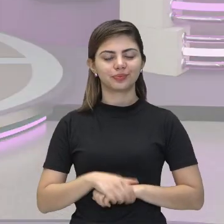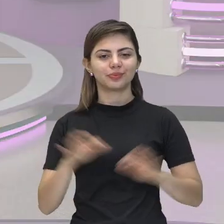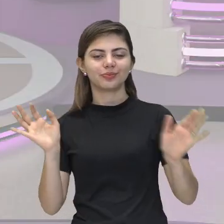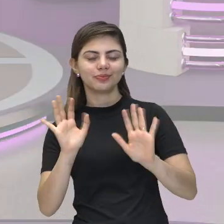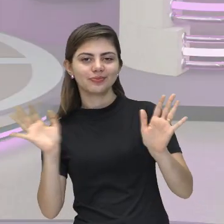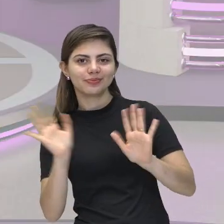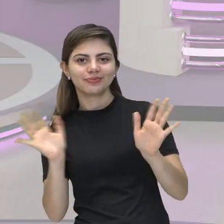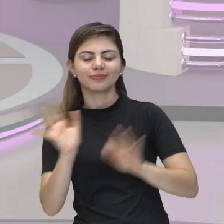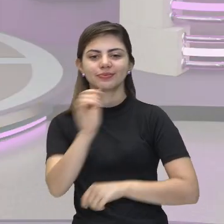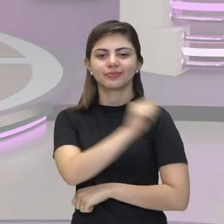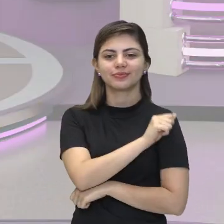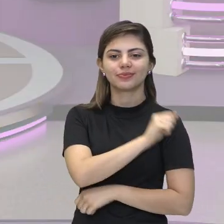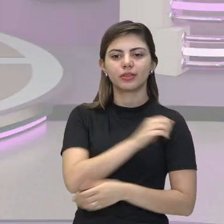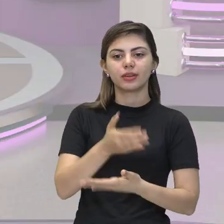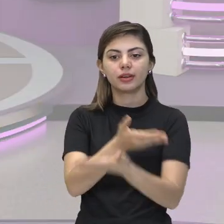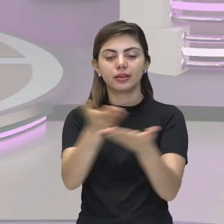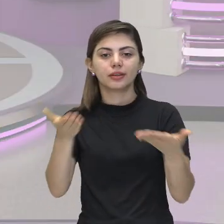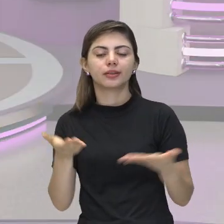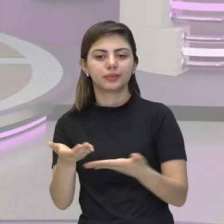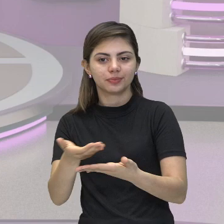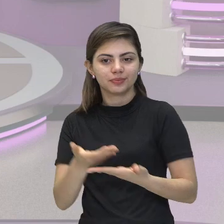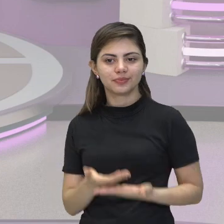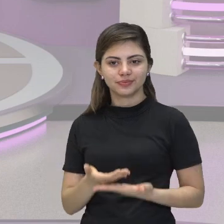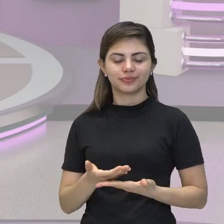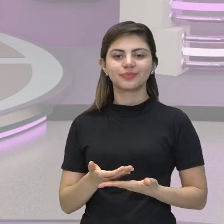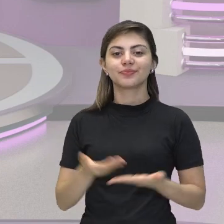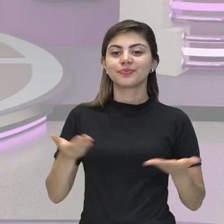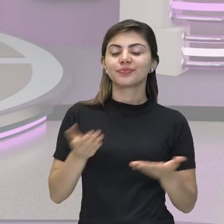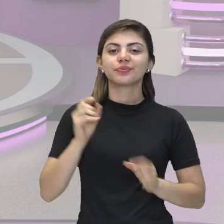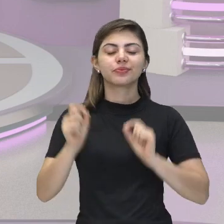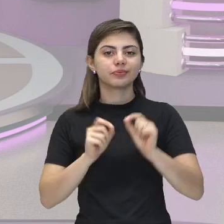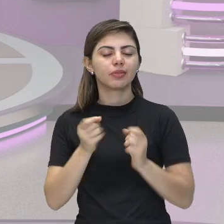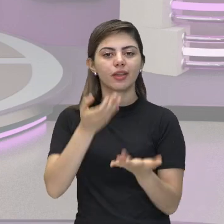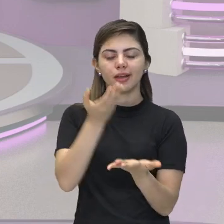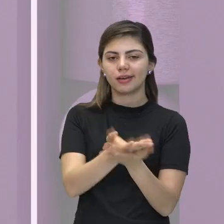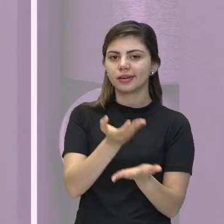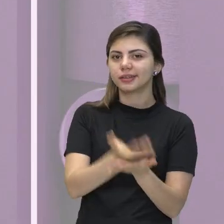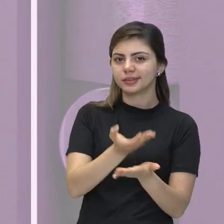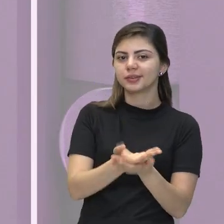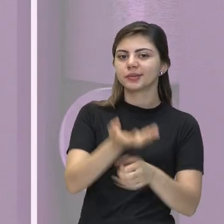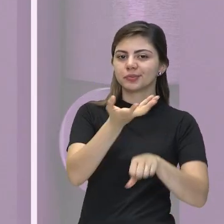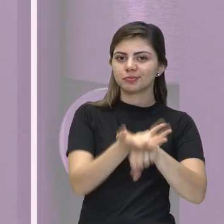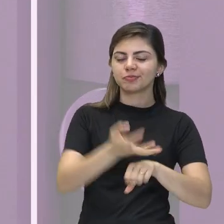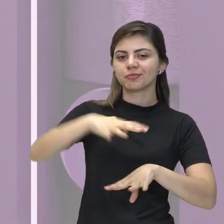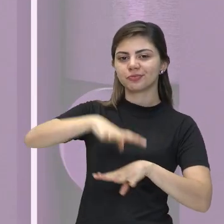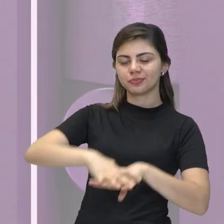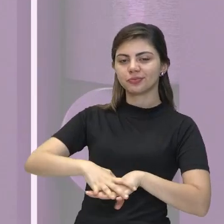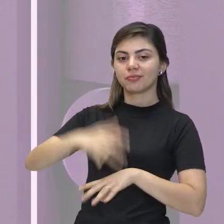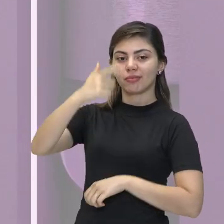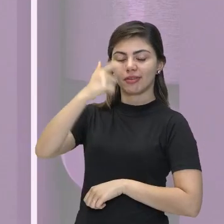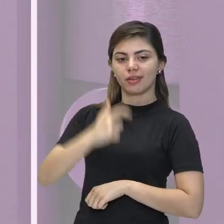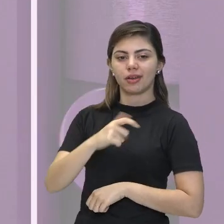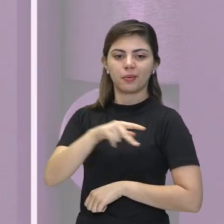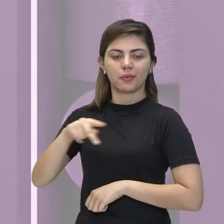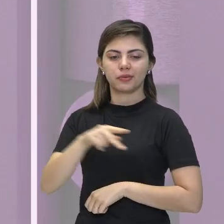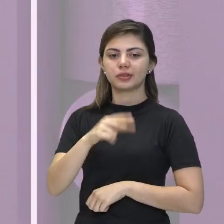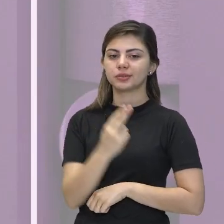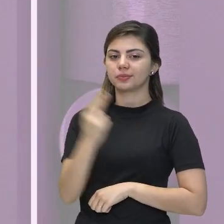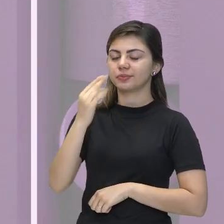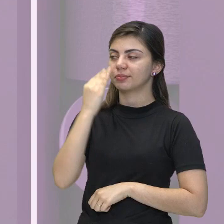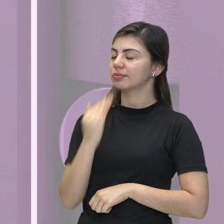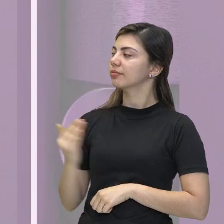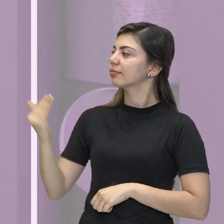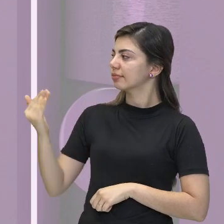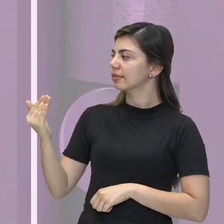Olá pessoal, sejam todos bem-vindos a mais uma aula de matemática. Sou o professor Tiago Silva,